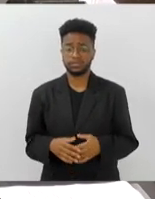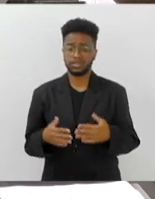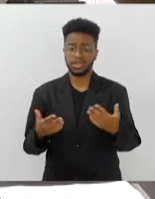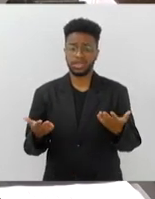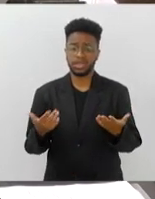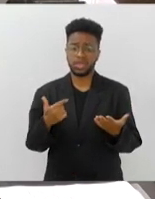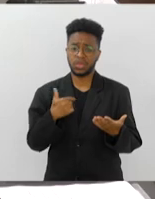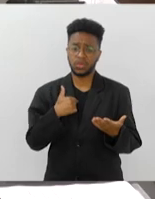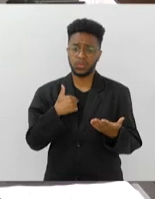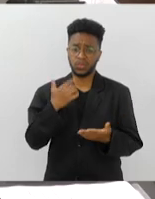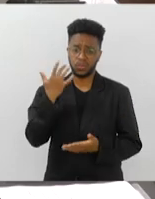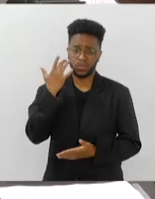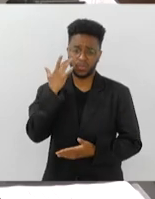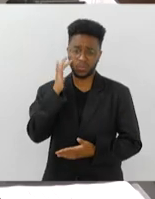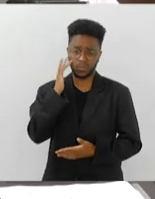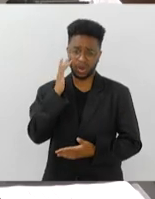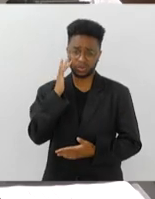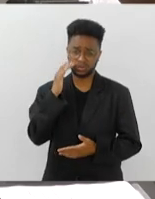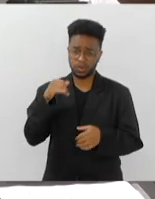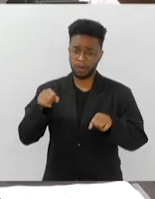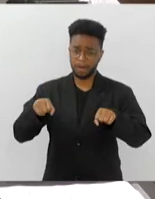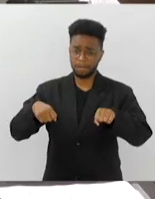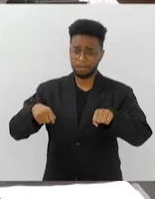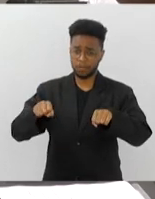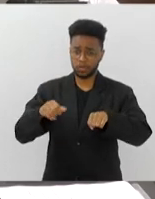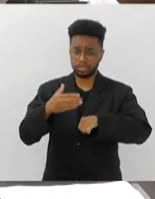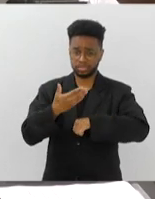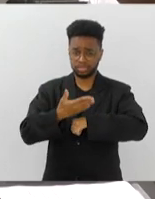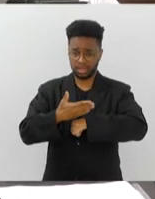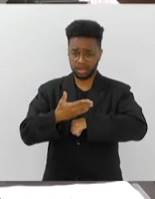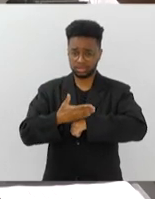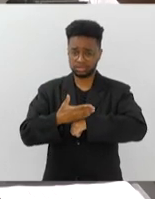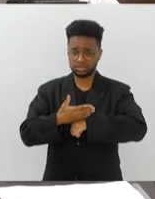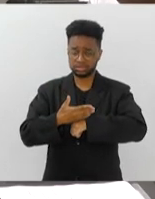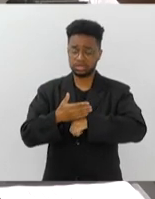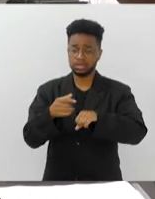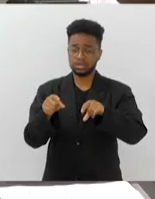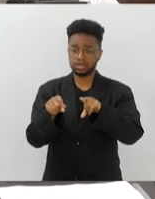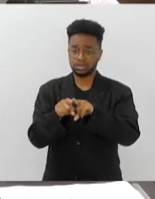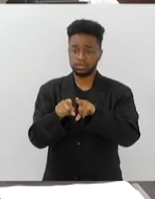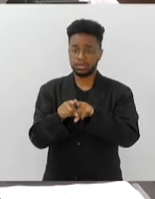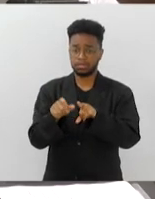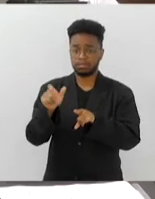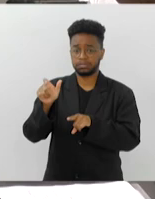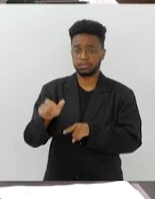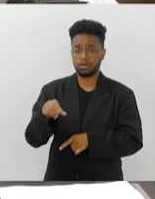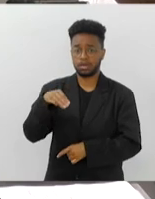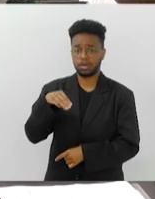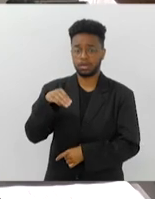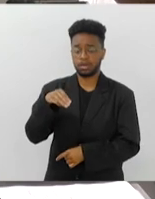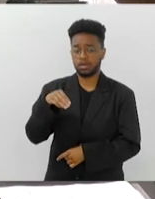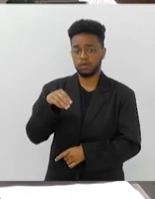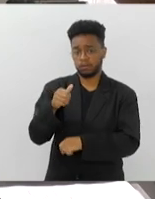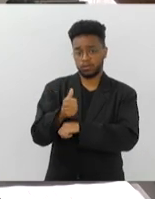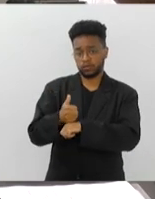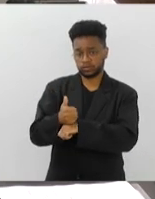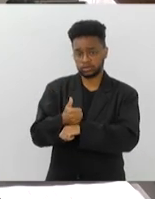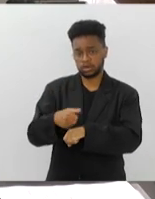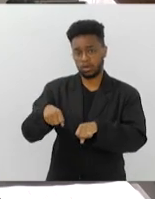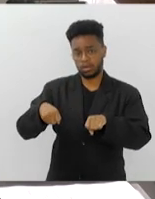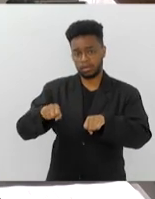Eu só acharia que é o mototáxis e os mototaxistas. Né? Porque